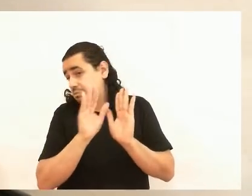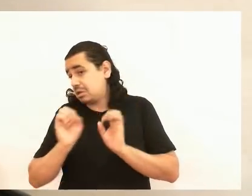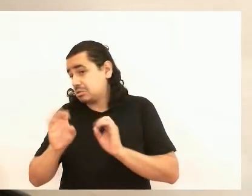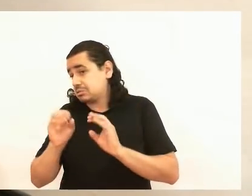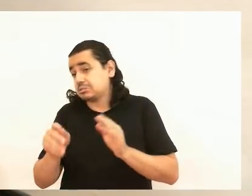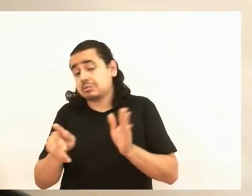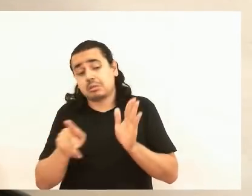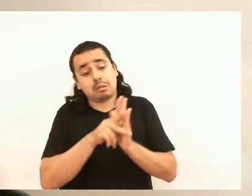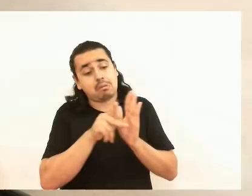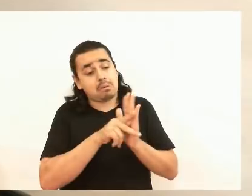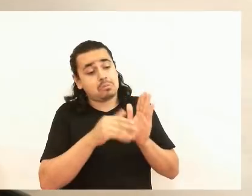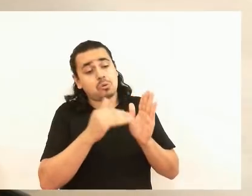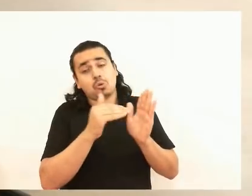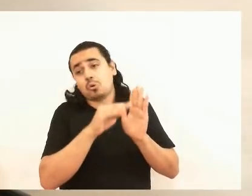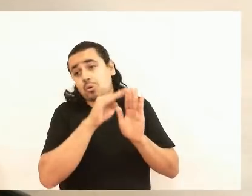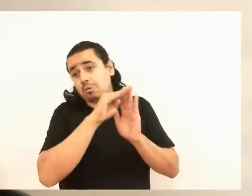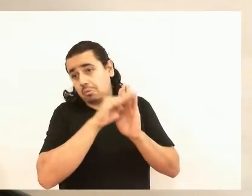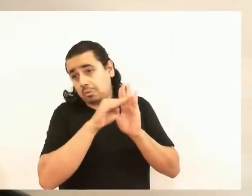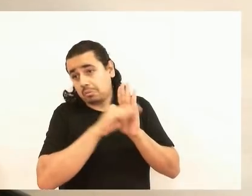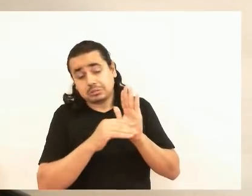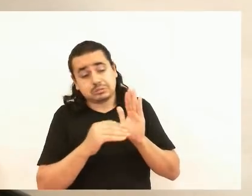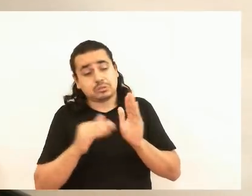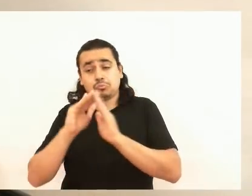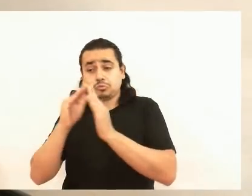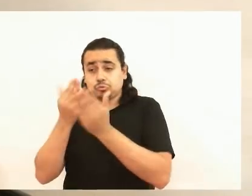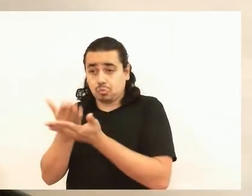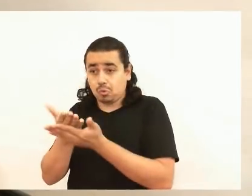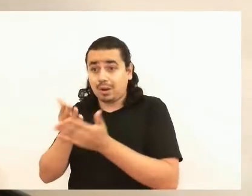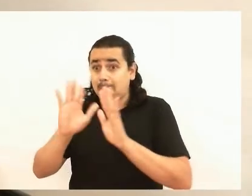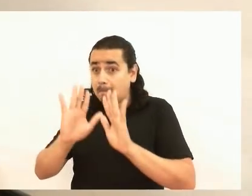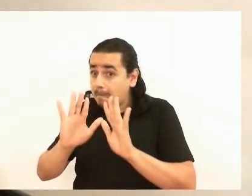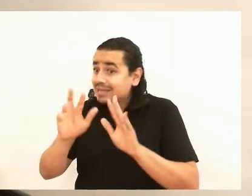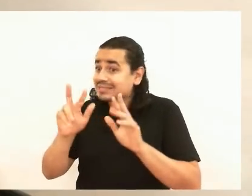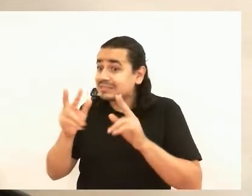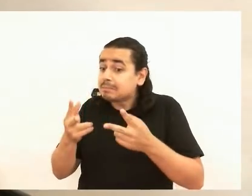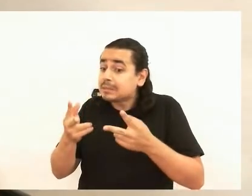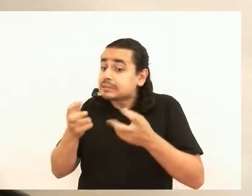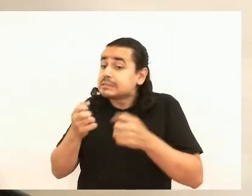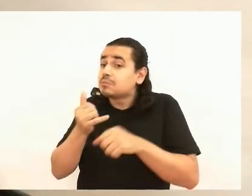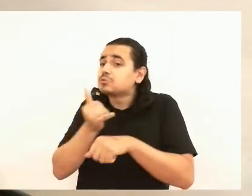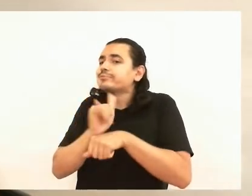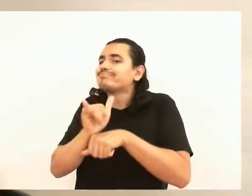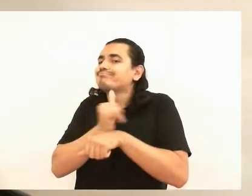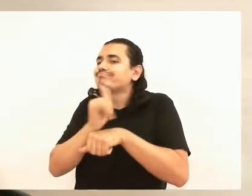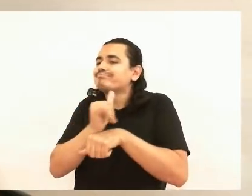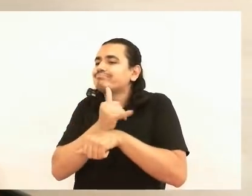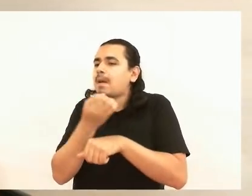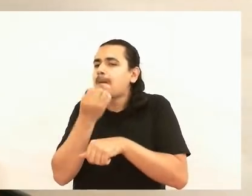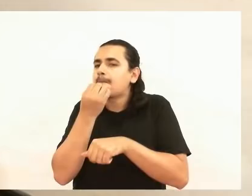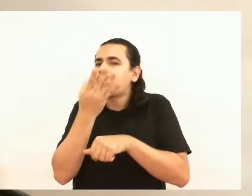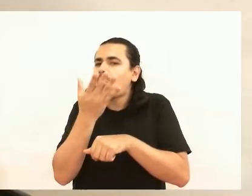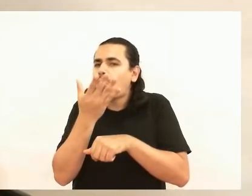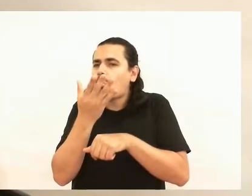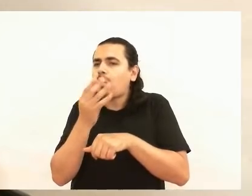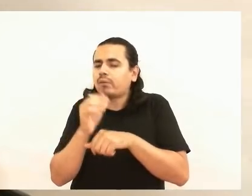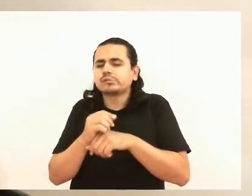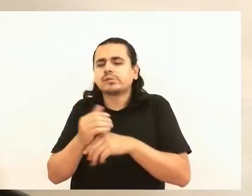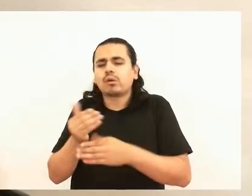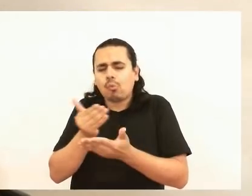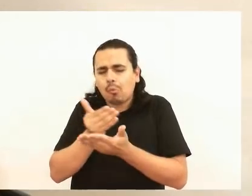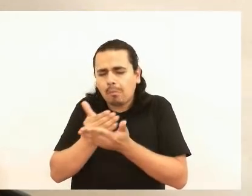sabe mas eu vejo que uma boa estratégia é o quanto mais você